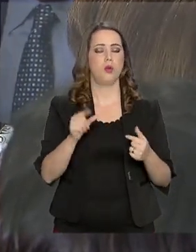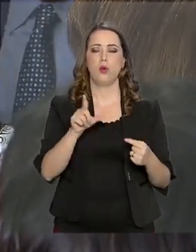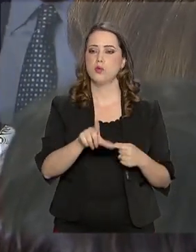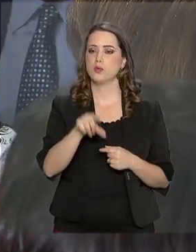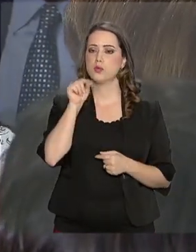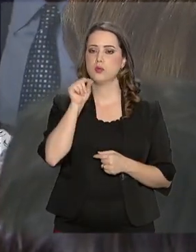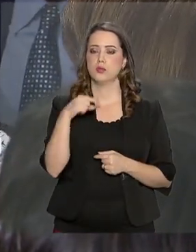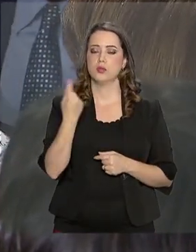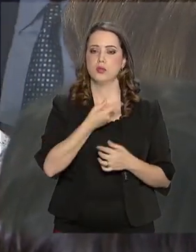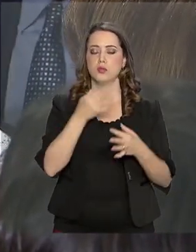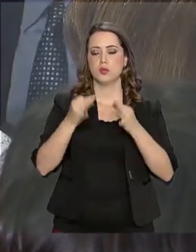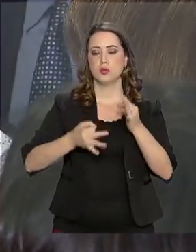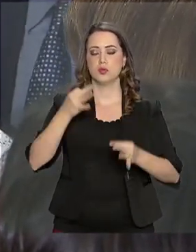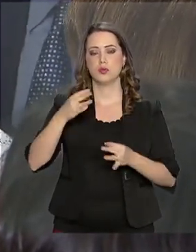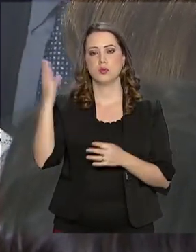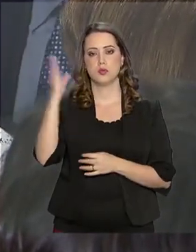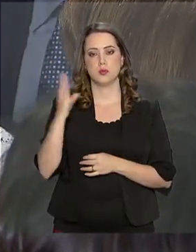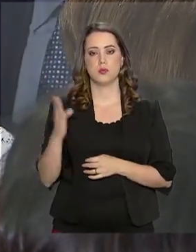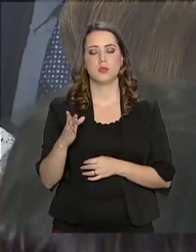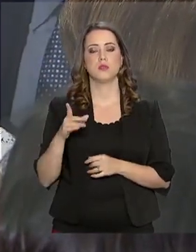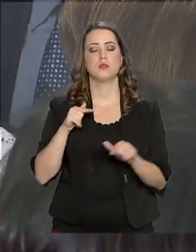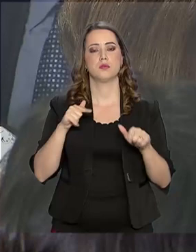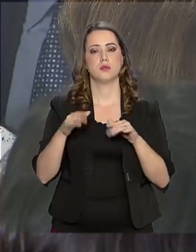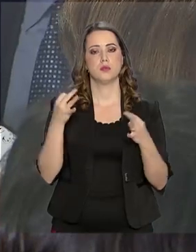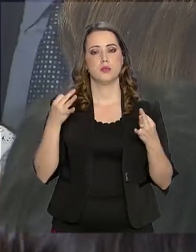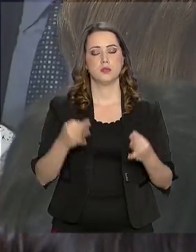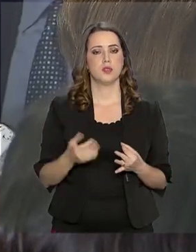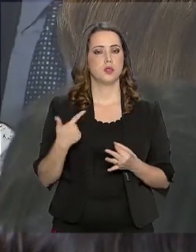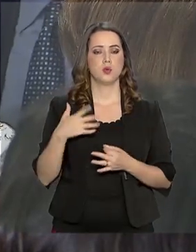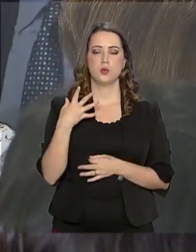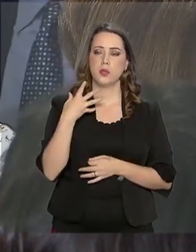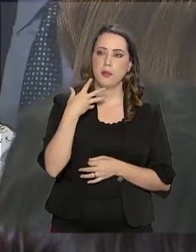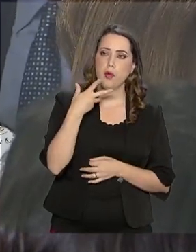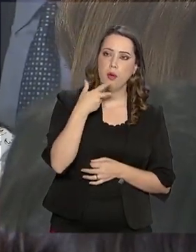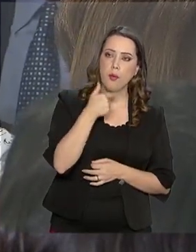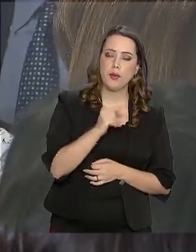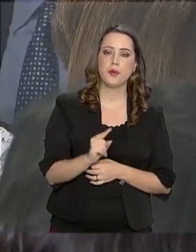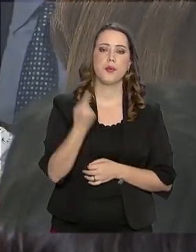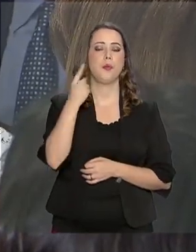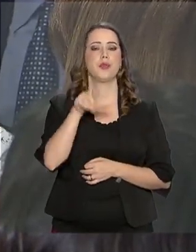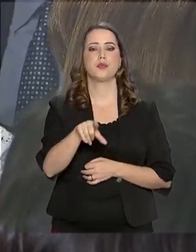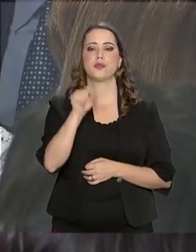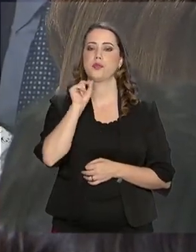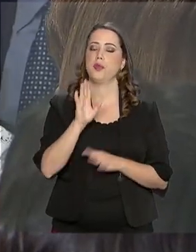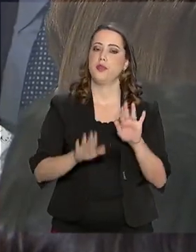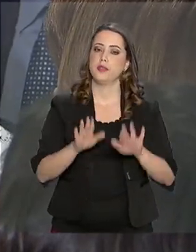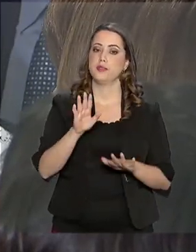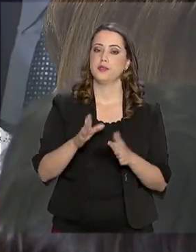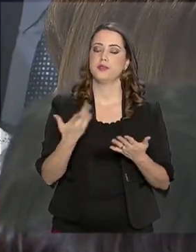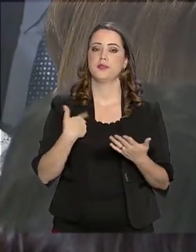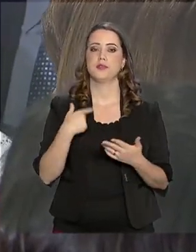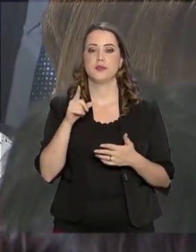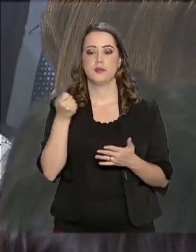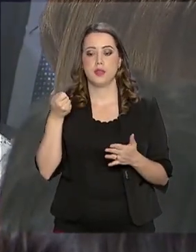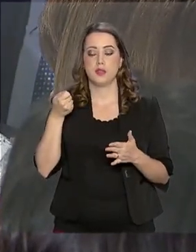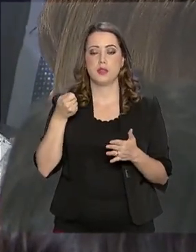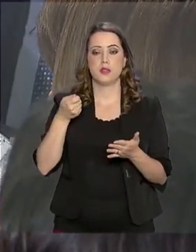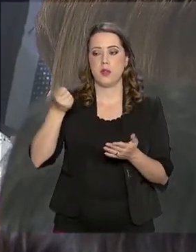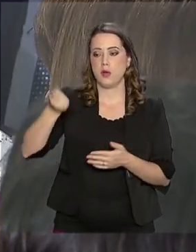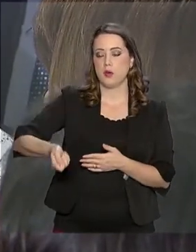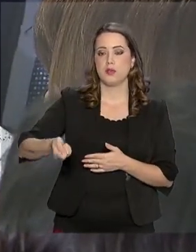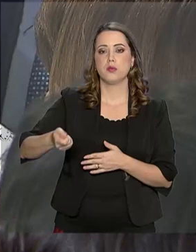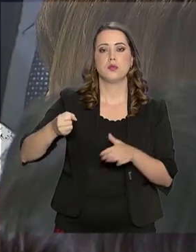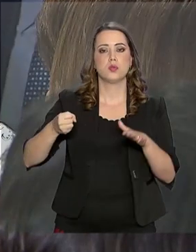nós temos uma justiça no brasil que funciona e que não leve décadas para chegar a uma decisão muitas vezes relacionada à condenação de criminosos